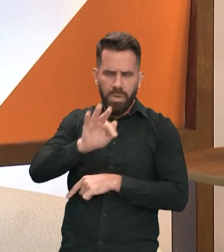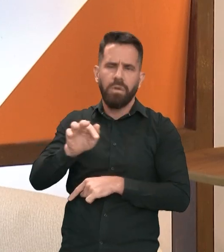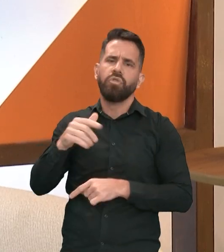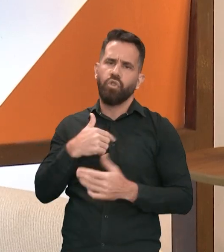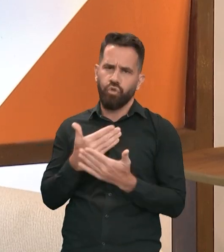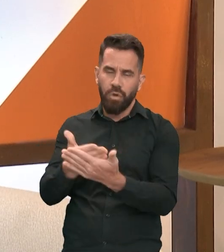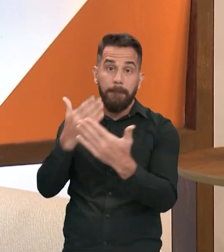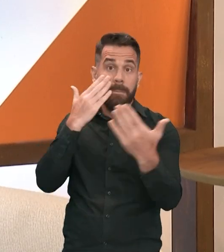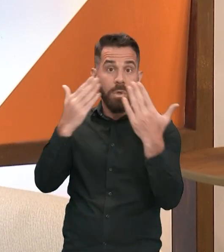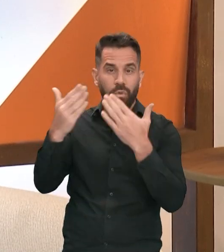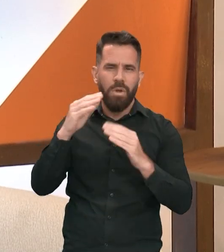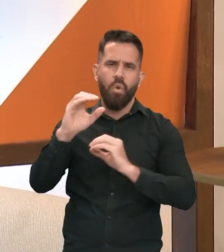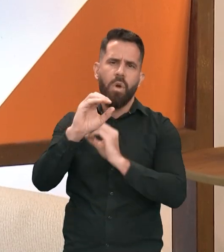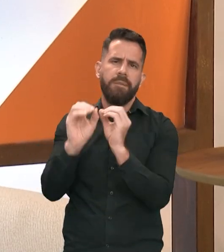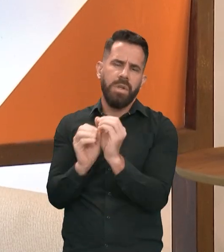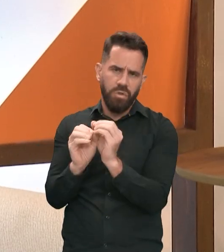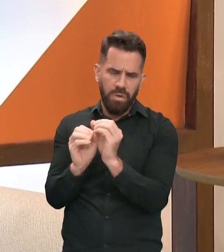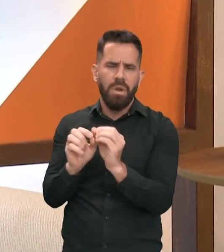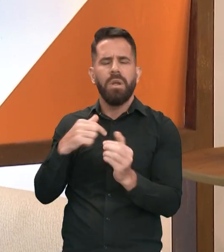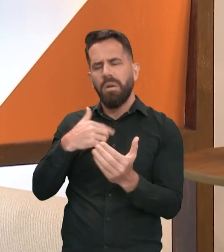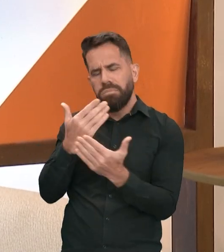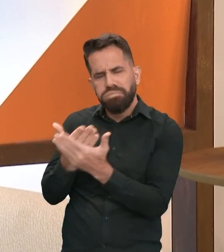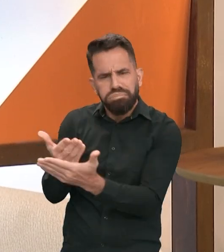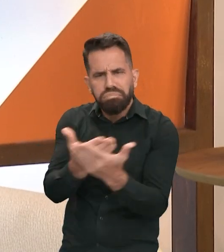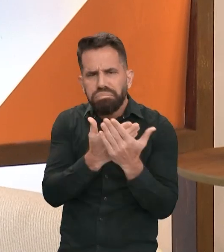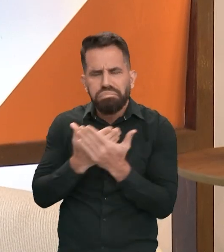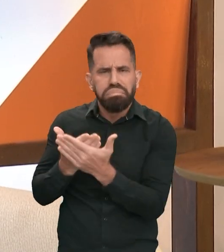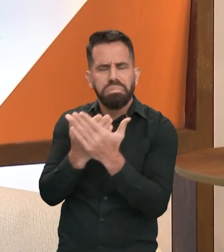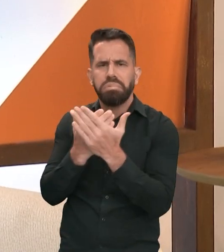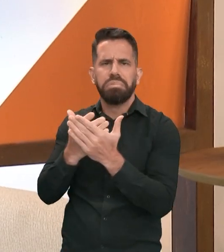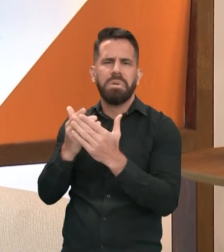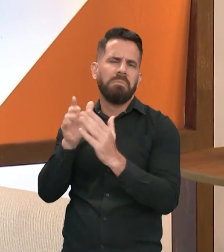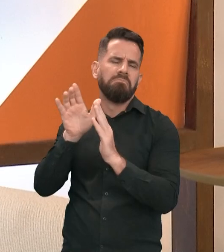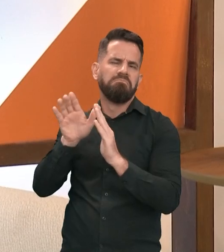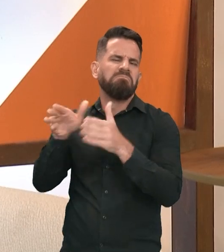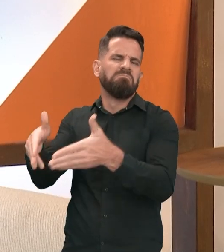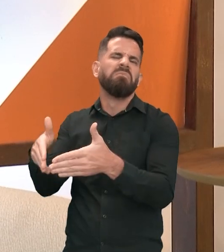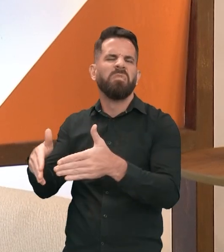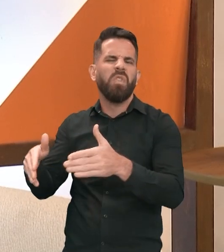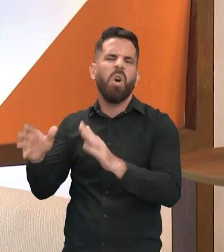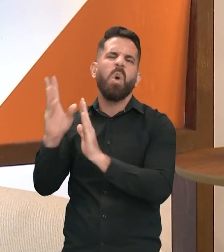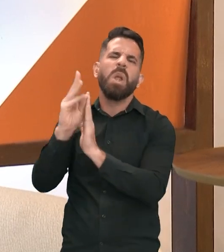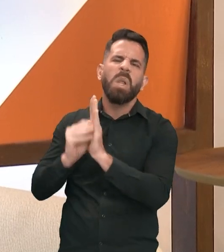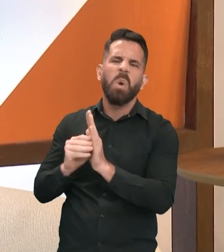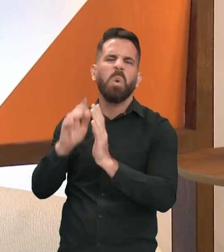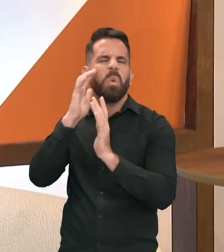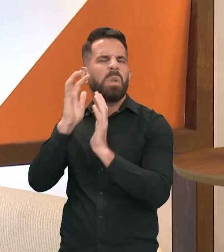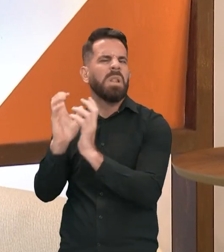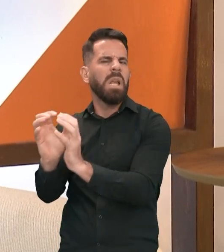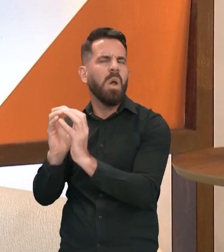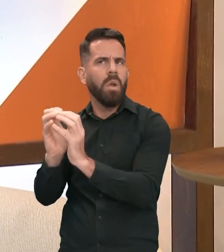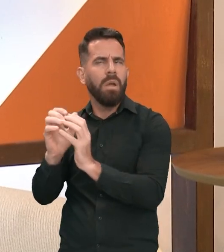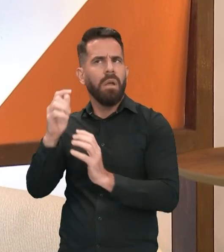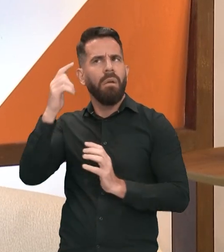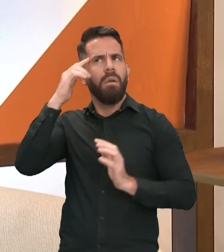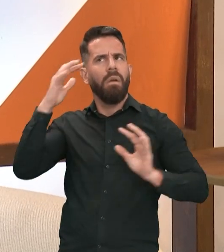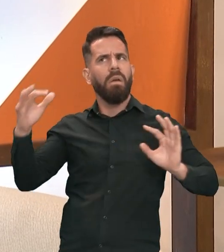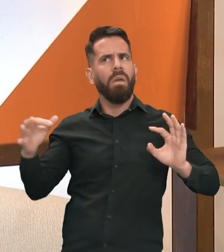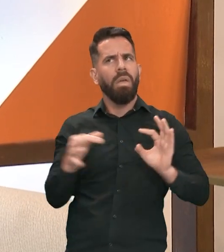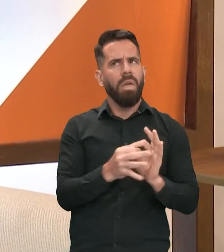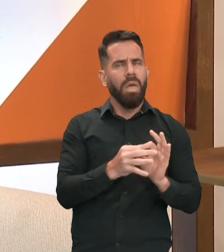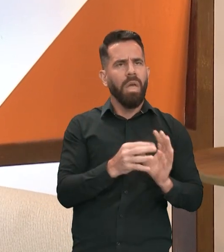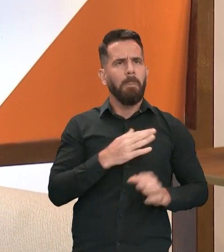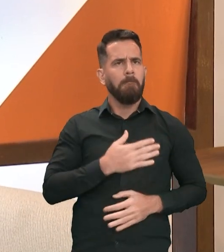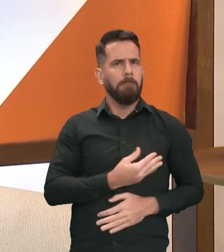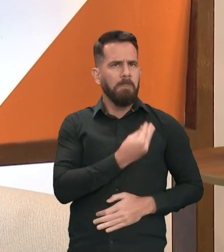estudando desenvolvimento humano, estudando neuro, assim, por a parte, me veio esse questionamento, que tipo, gente, será que tudo que essa rotina minha